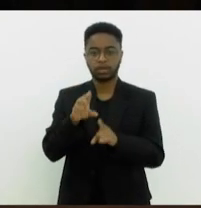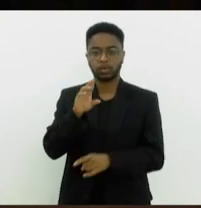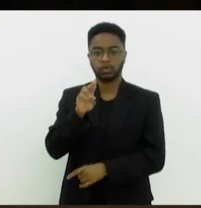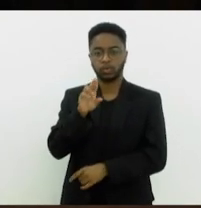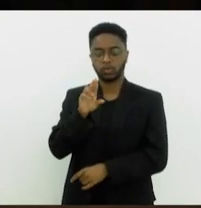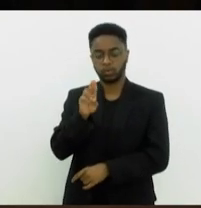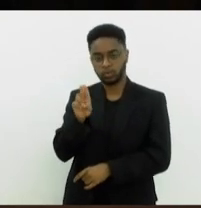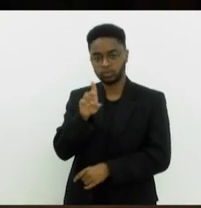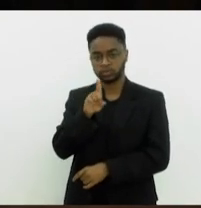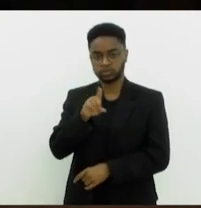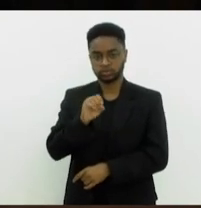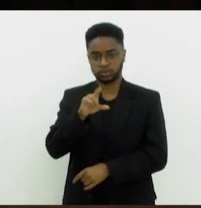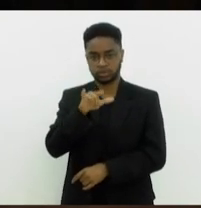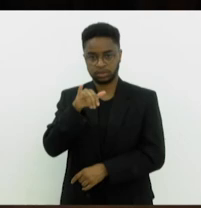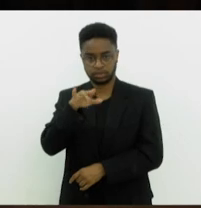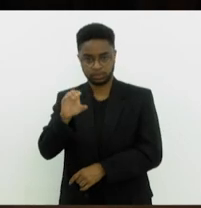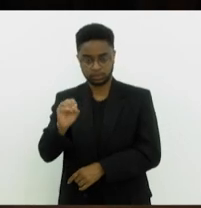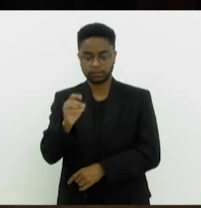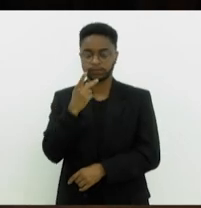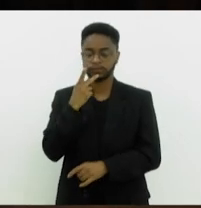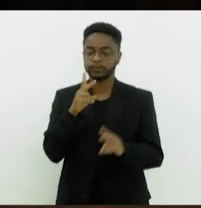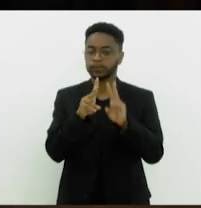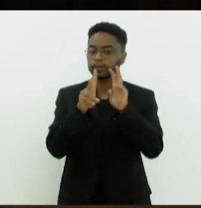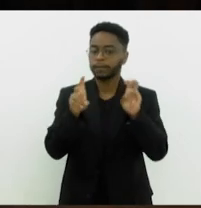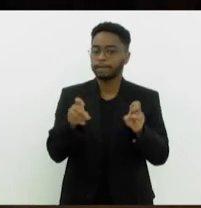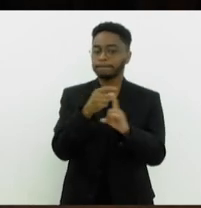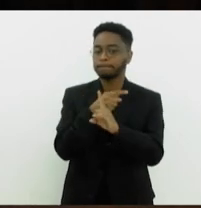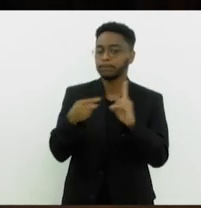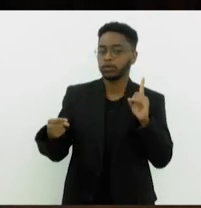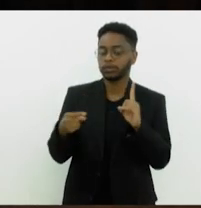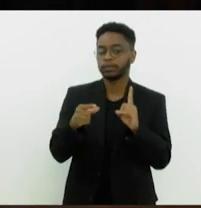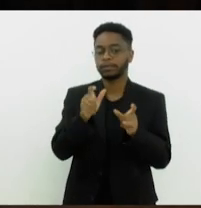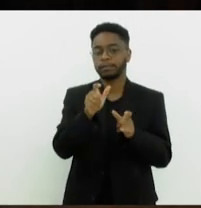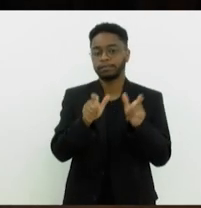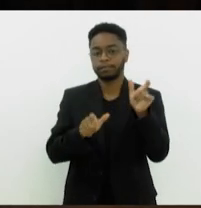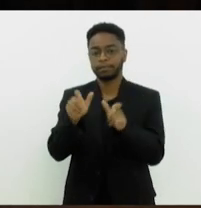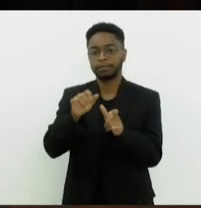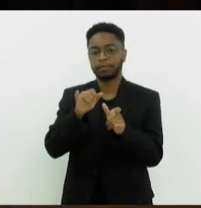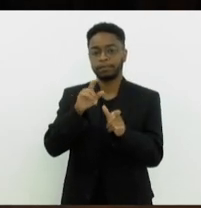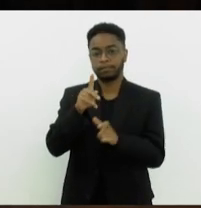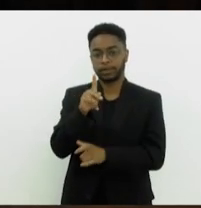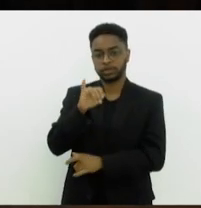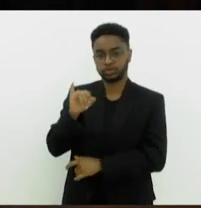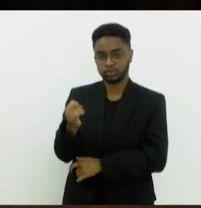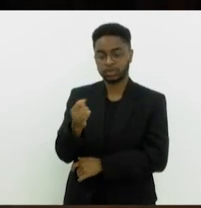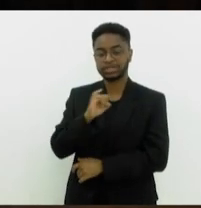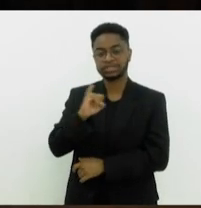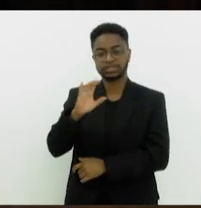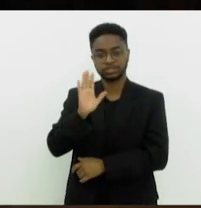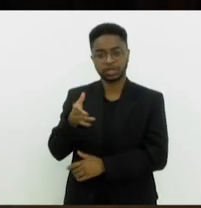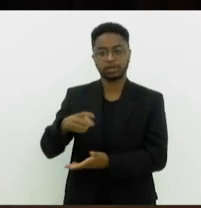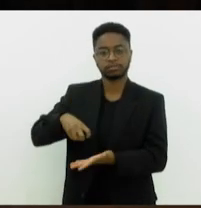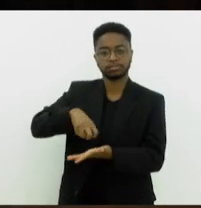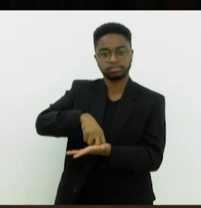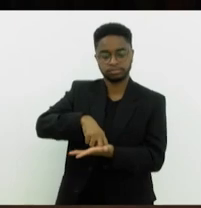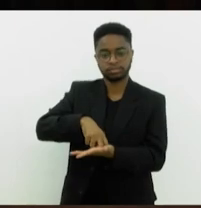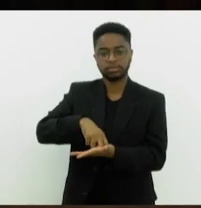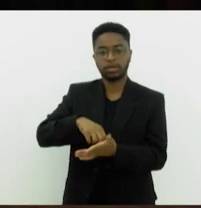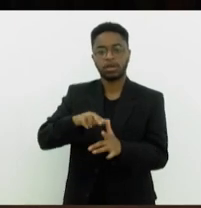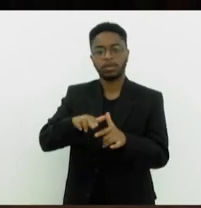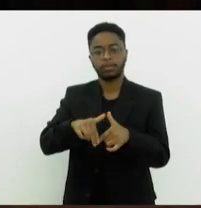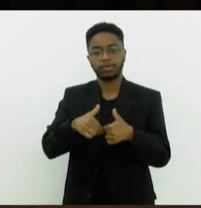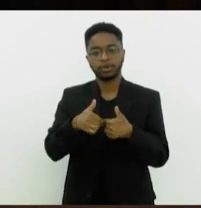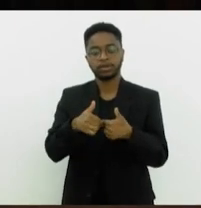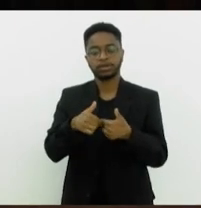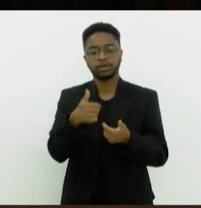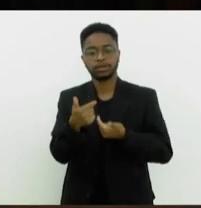sobre a proibição da pessoa jurídica que tenha sido condenado pela prática